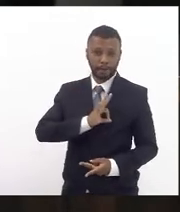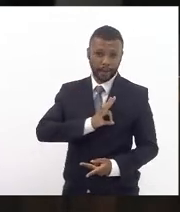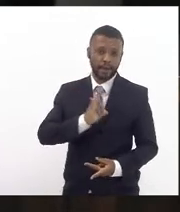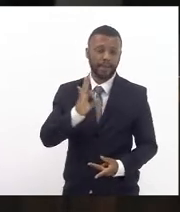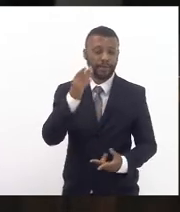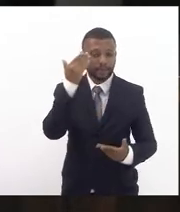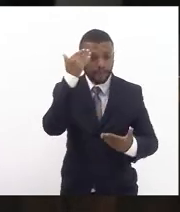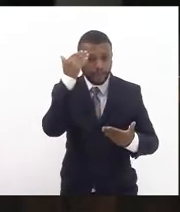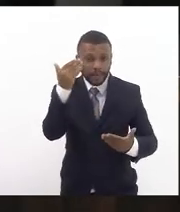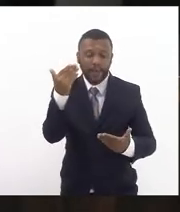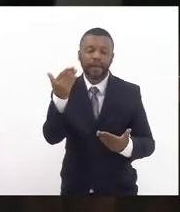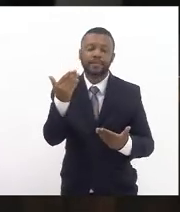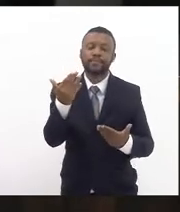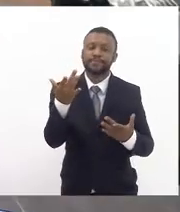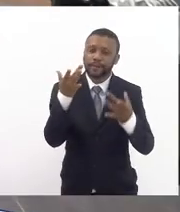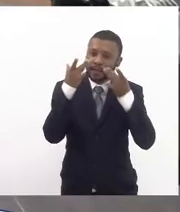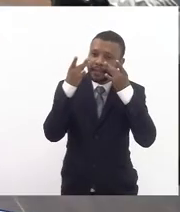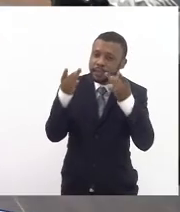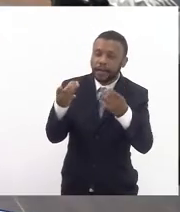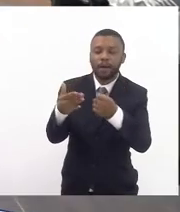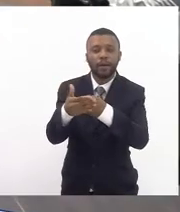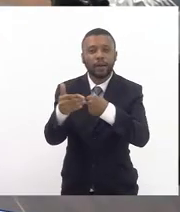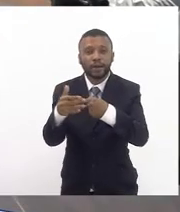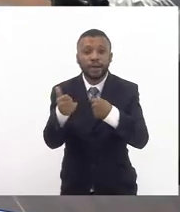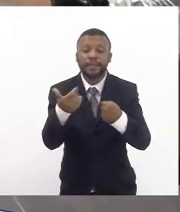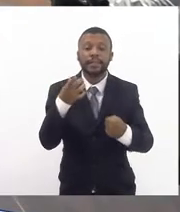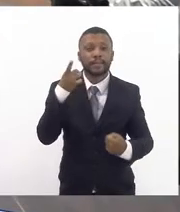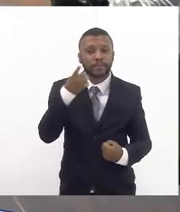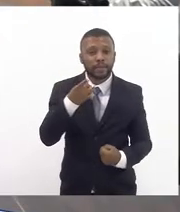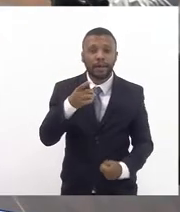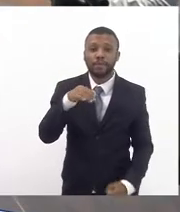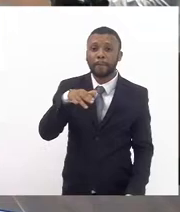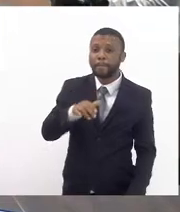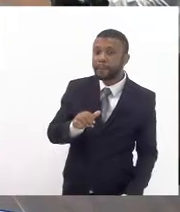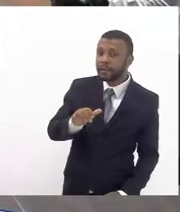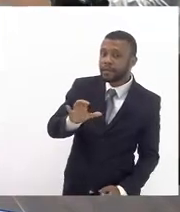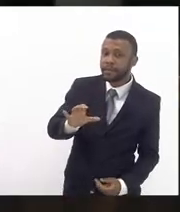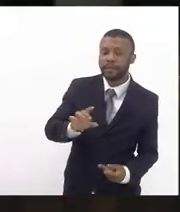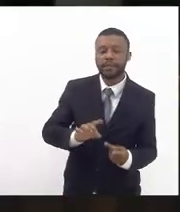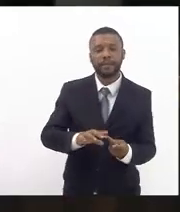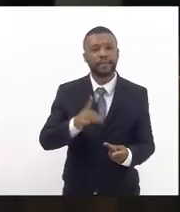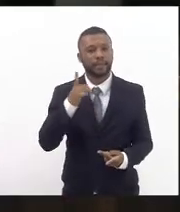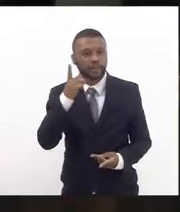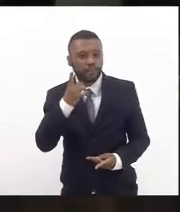Deputado Gustavo Schmidt, deputado Carlos Mink, deputado Carlos Augusto.